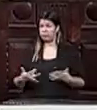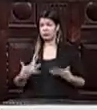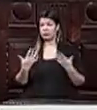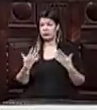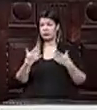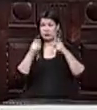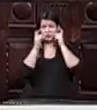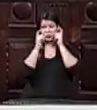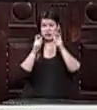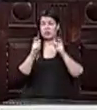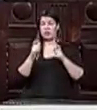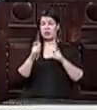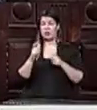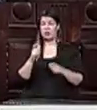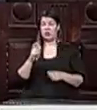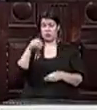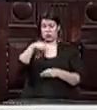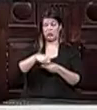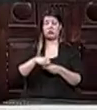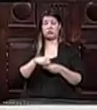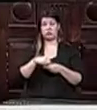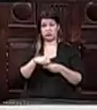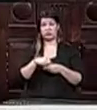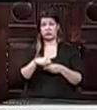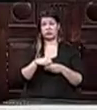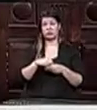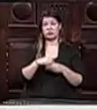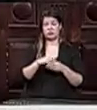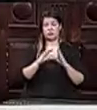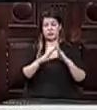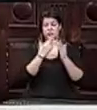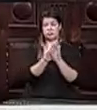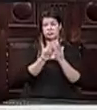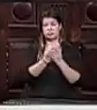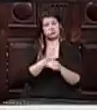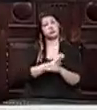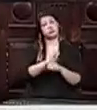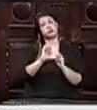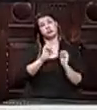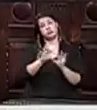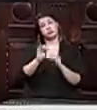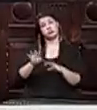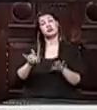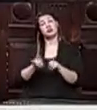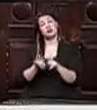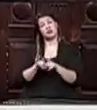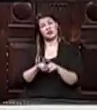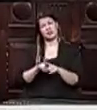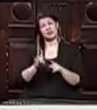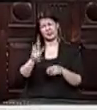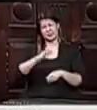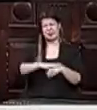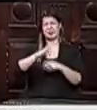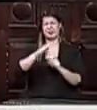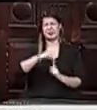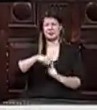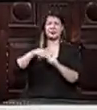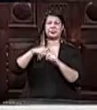que se estabeleceu na rede estadual de educação, com mais esse processo, com mais essa decisão, com mais essa